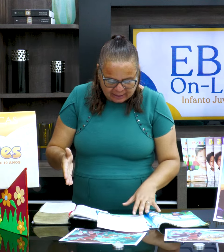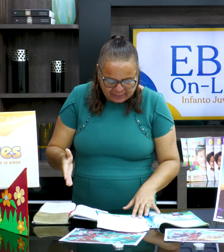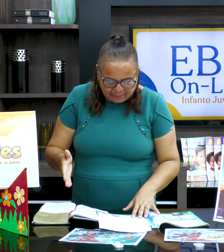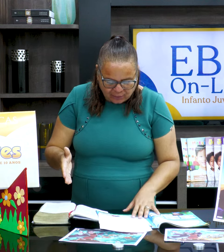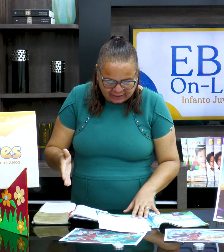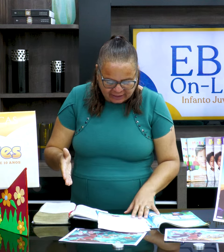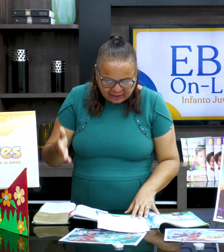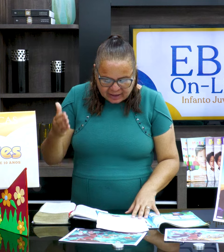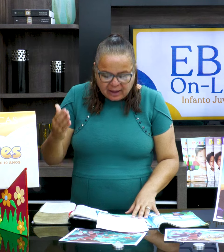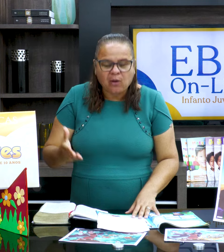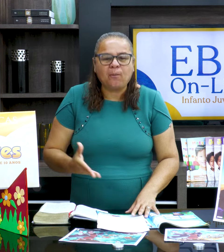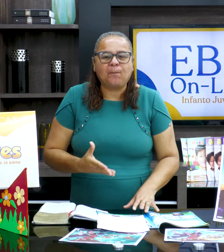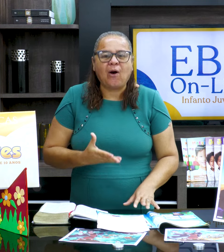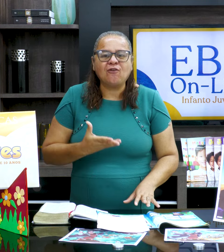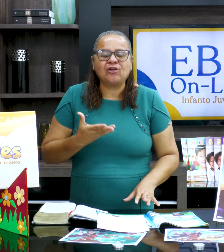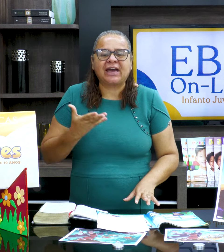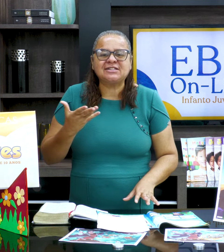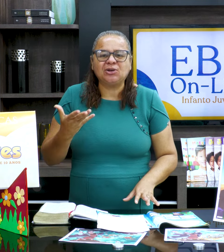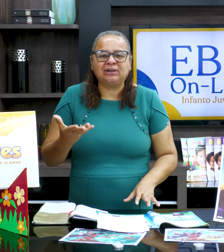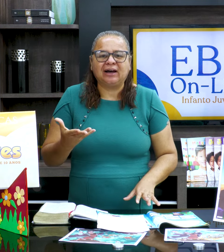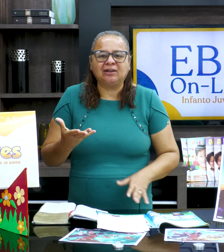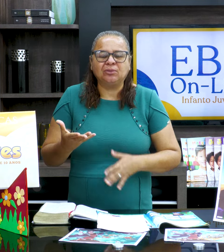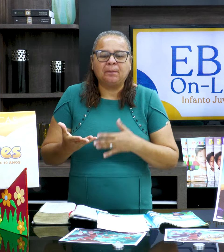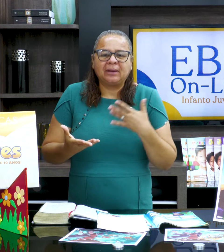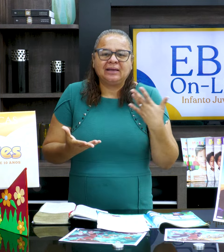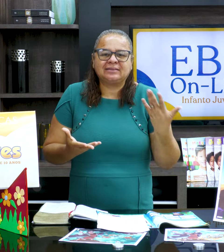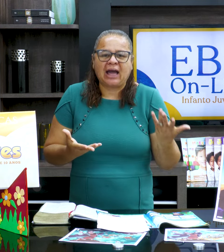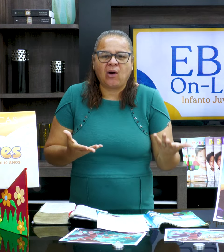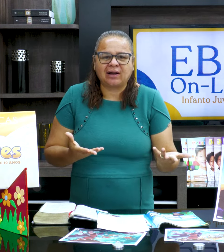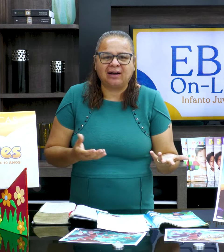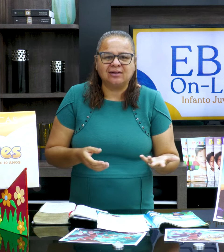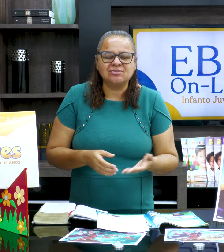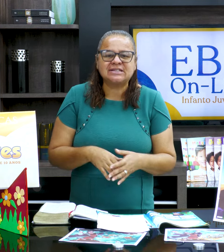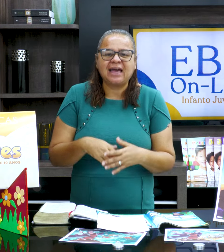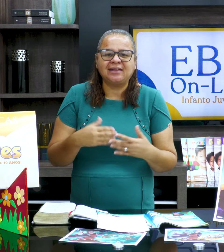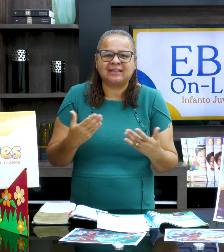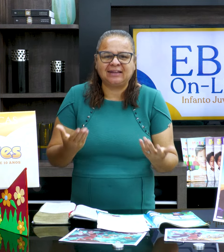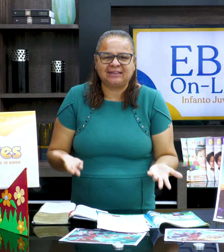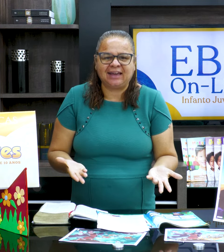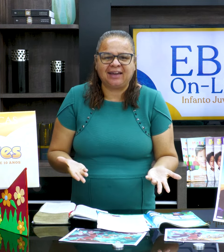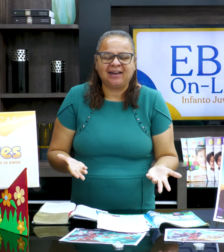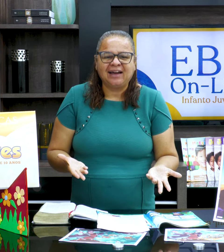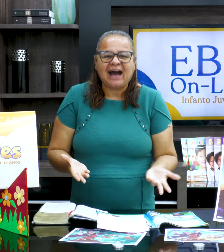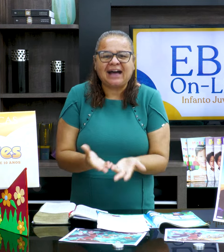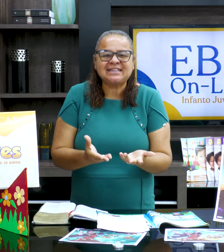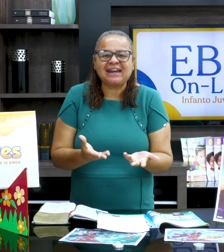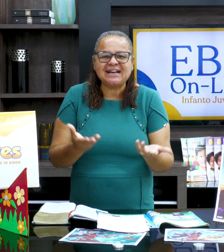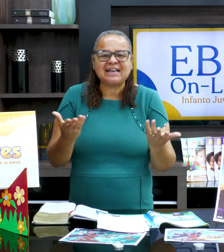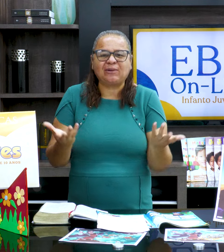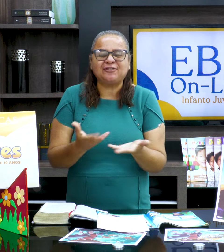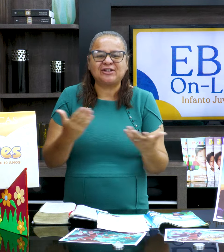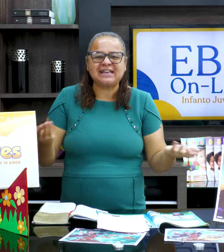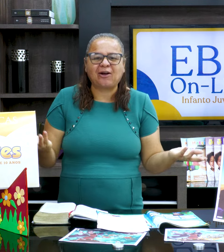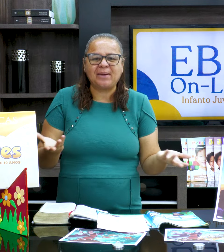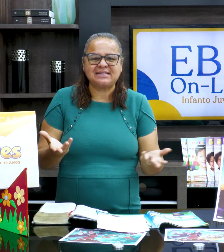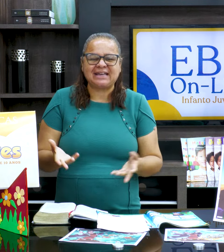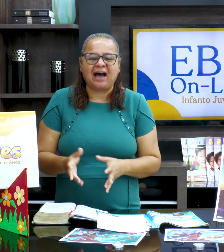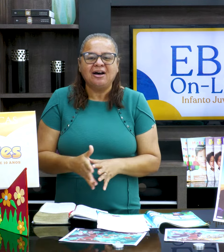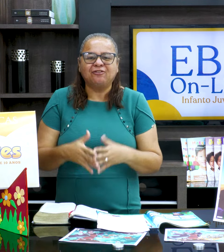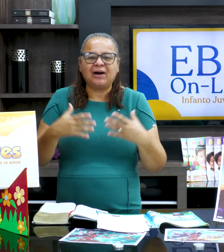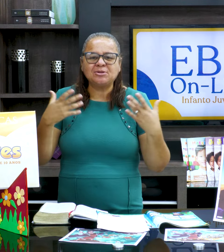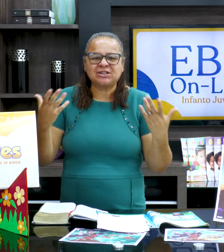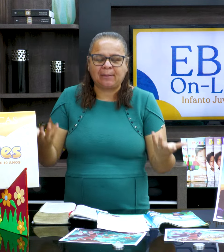diz aqui também por o povo questionando interrogando sem entender as crianças Quando você